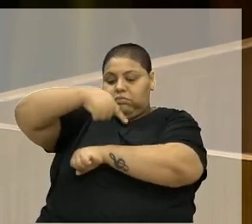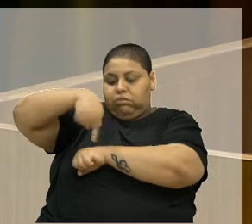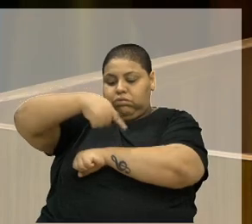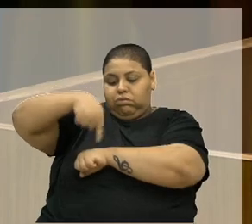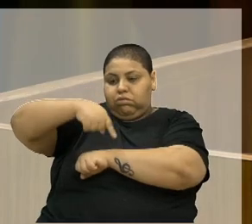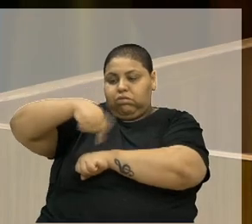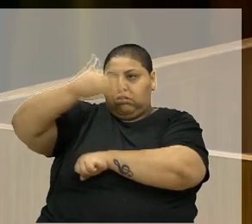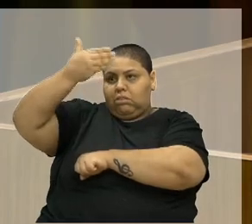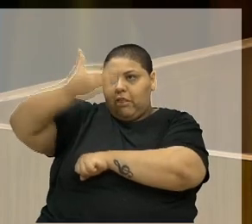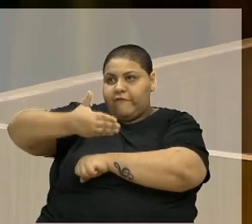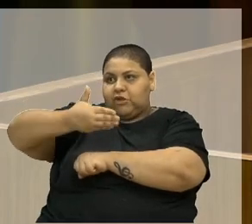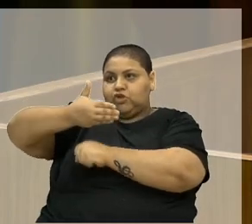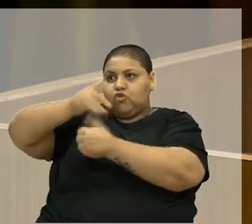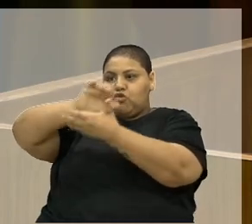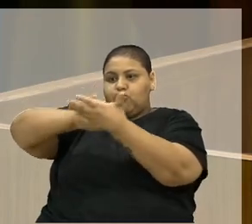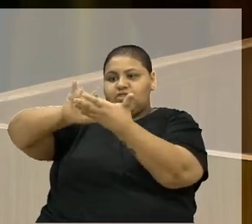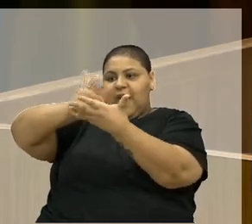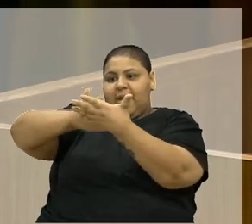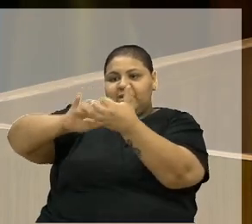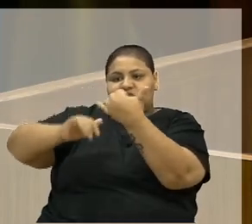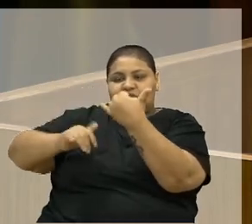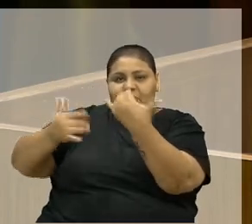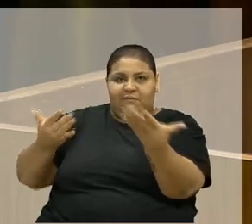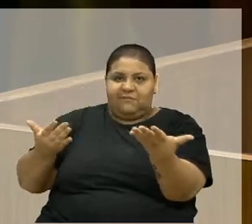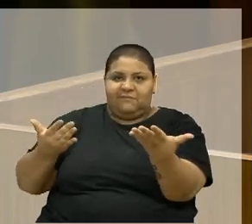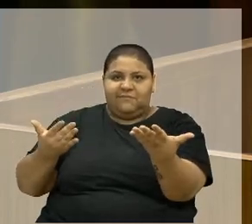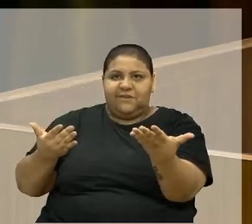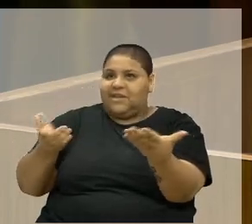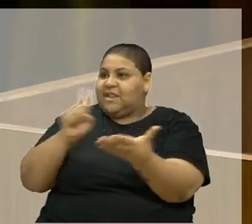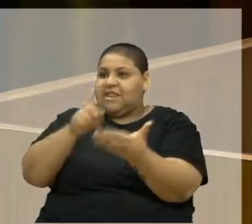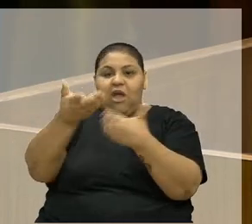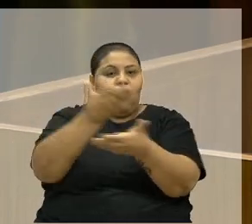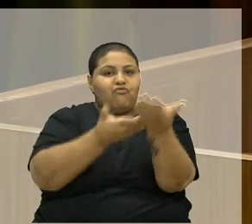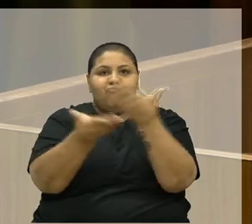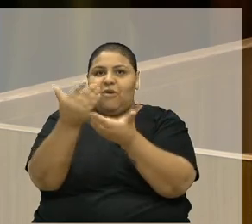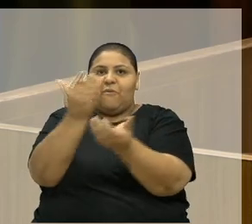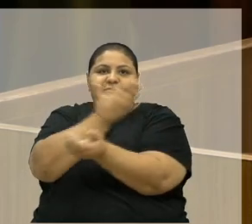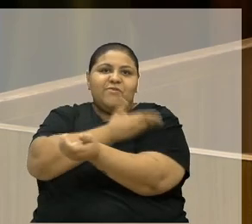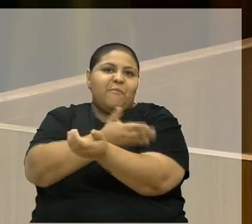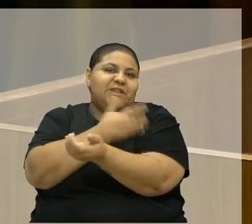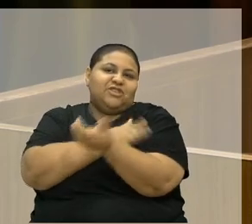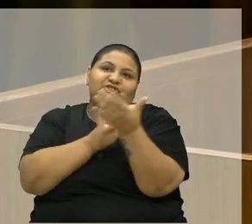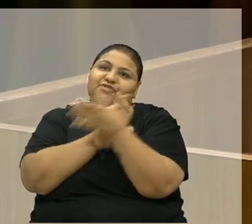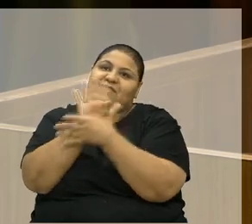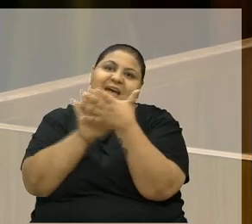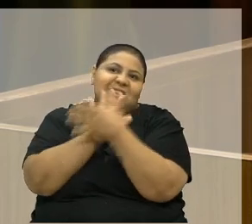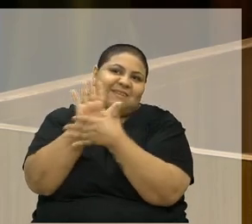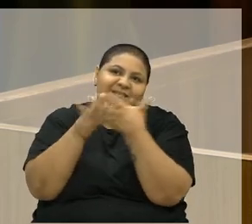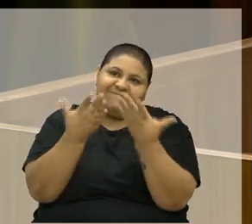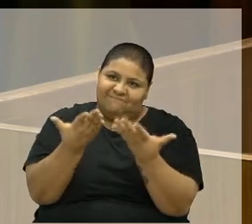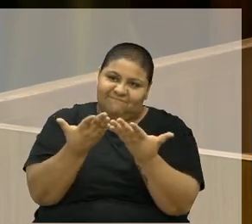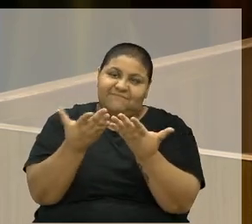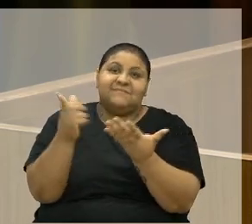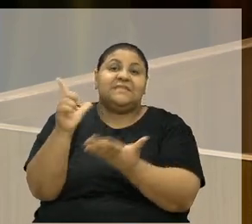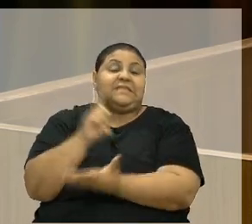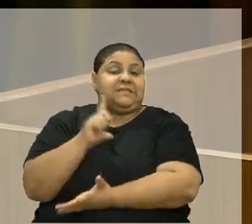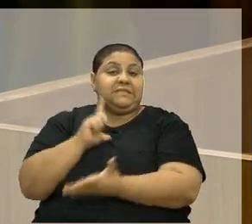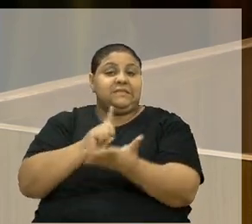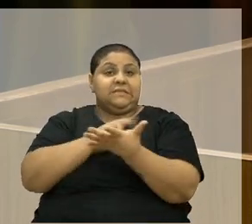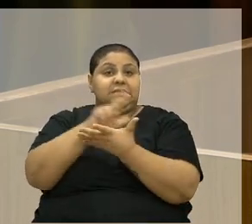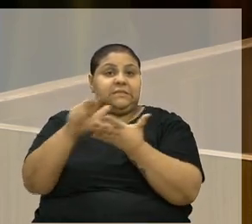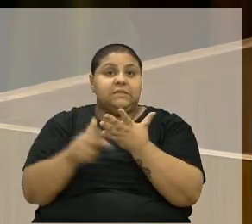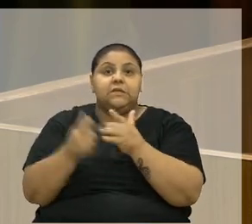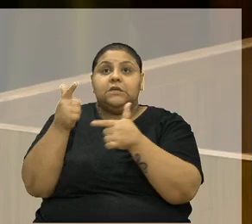frente de um tablet na frente de um celular e não interagem não praticam uma atividade física e isso tem uma série de